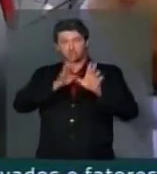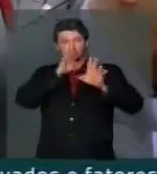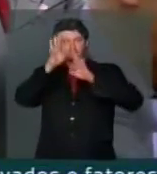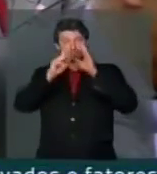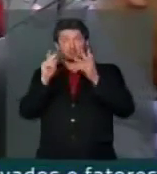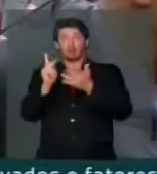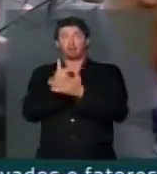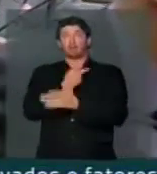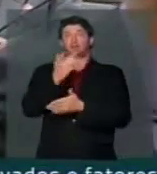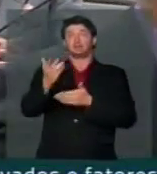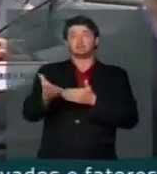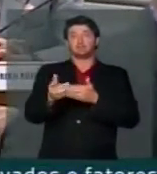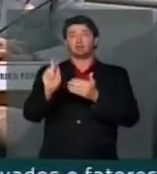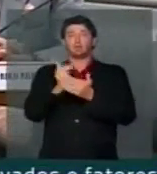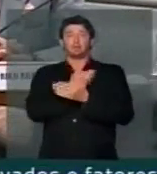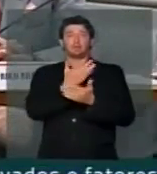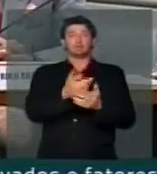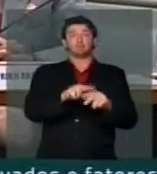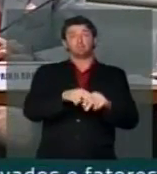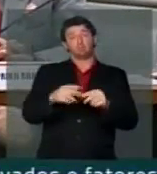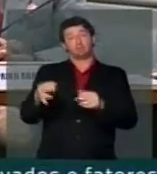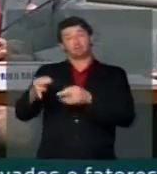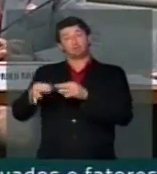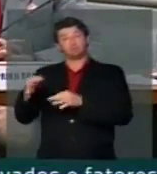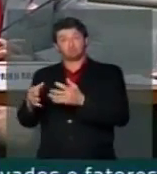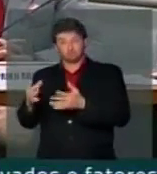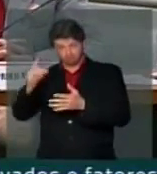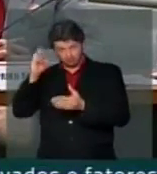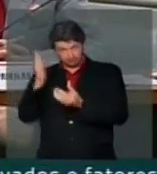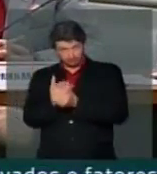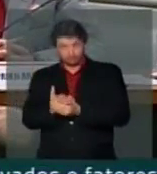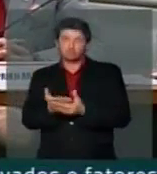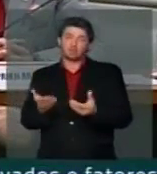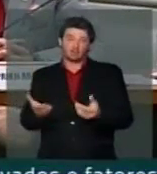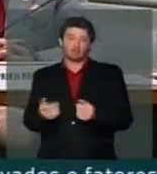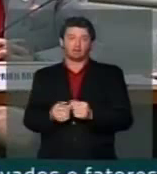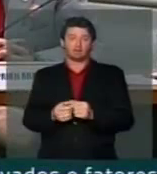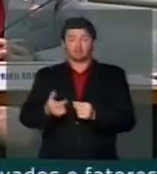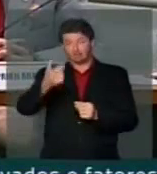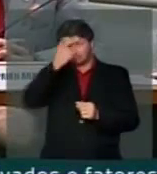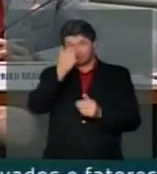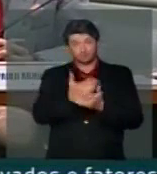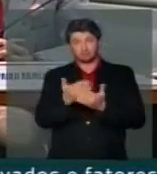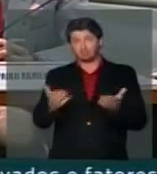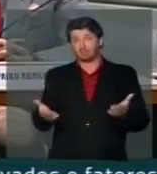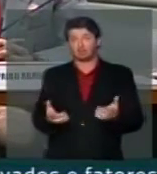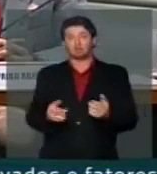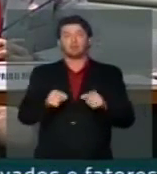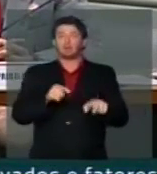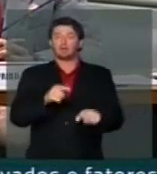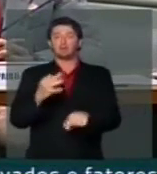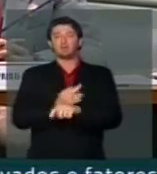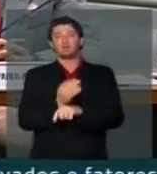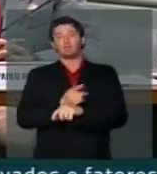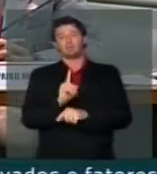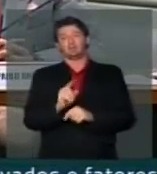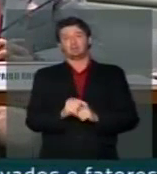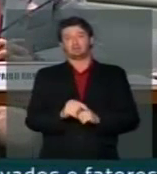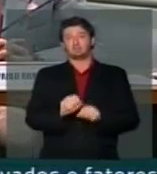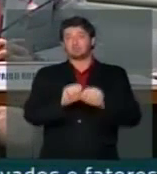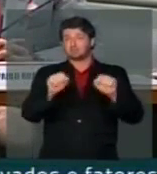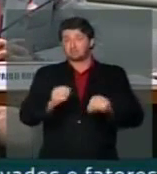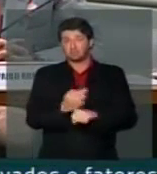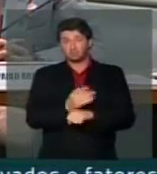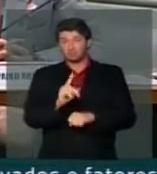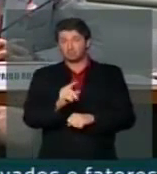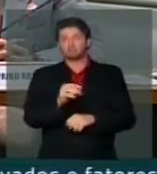que é a lógica determinante dos processos judiciais, e ainda impõe um ganho de racionalidade que o sistema muitas vezes não suporta. Aliás, eu